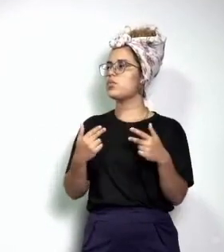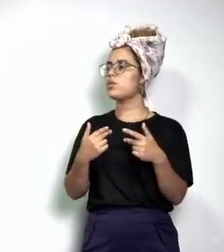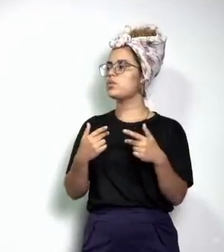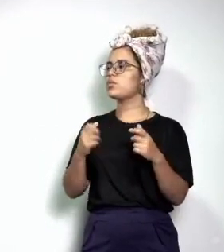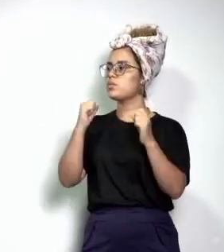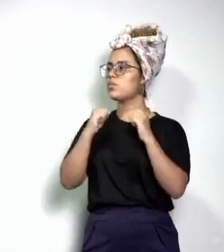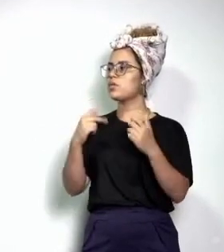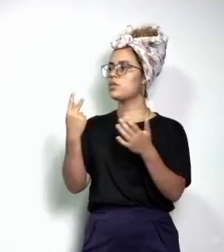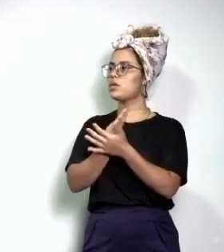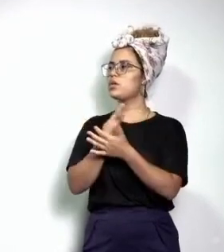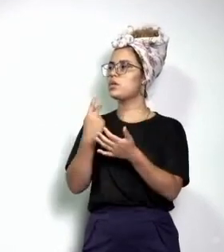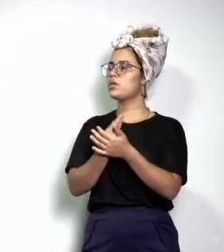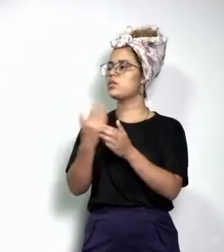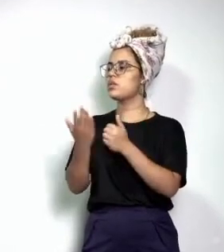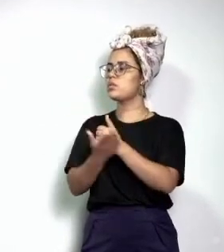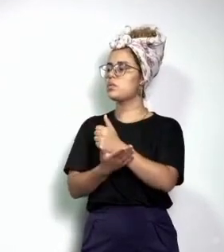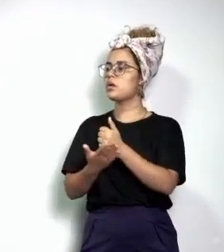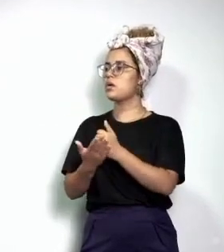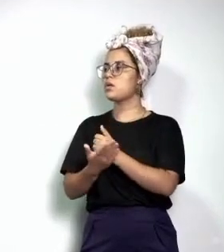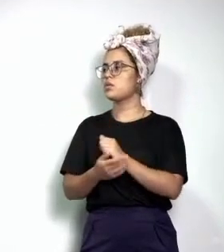podem acontecer, assim, básico.